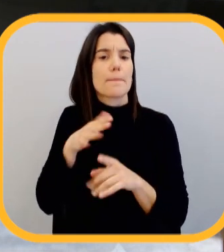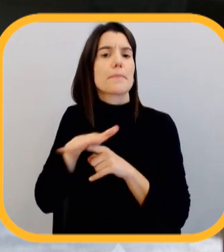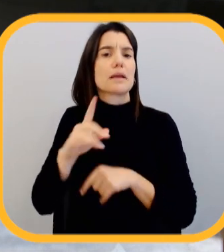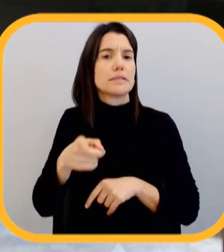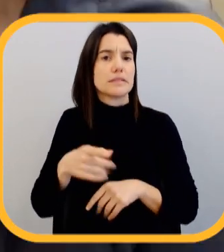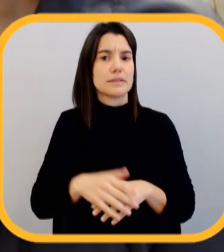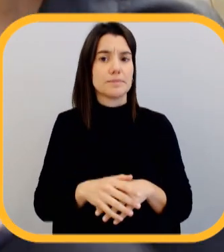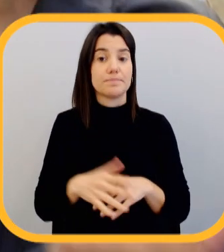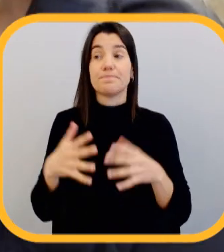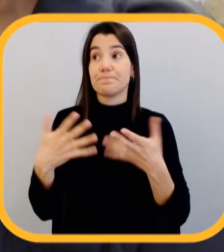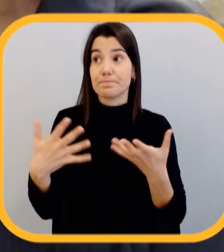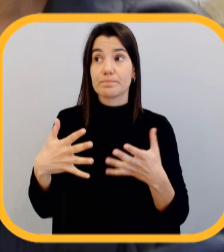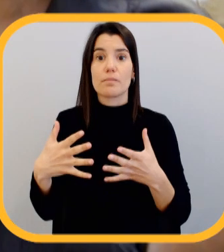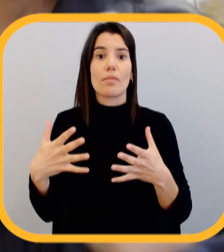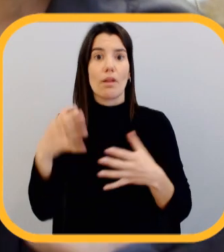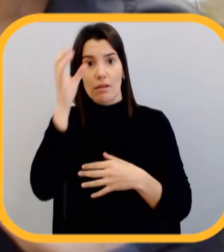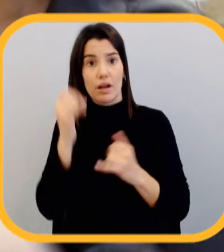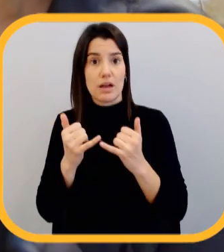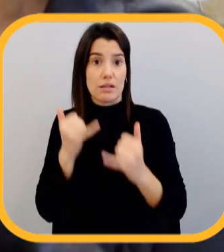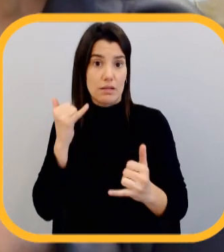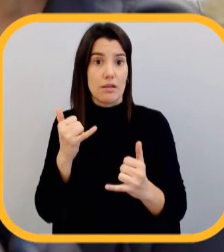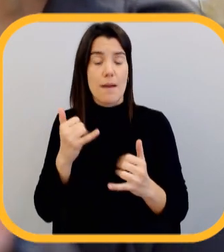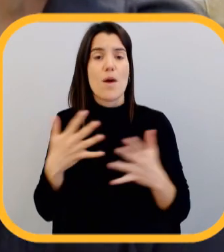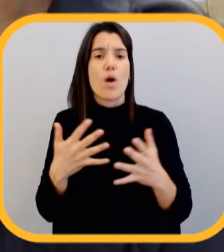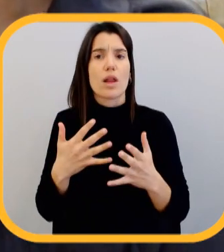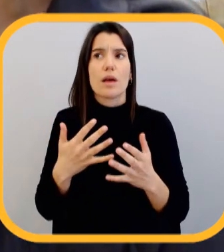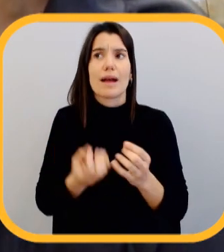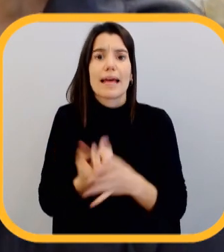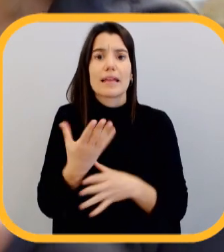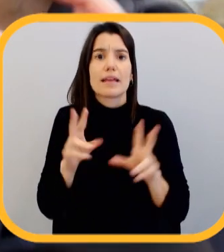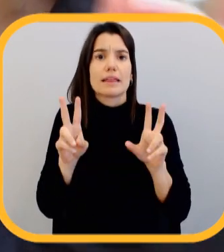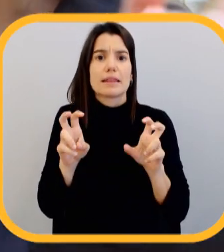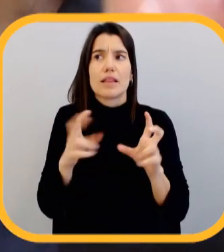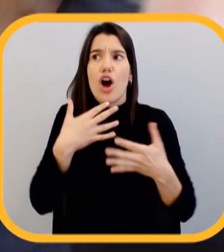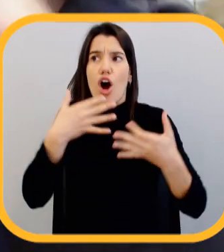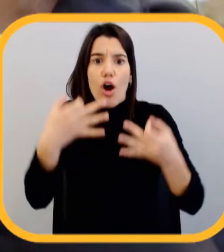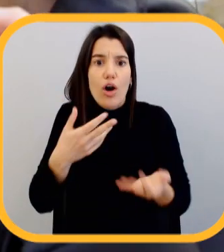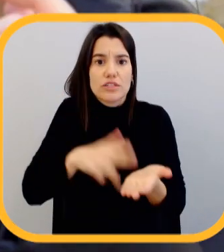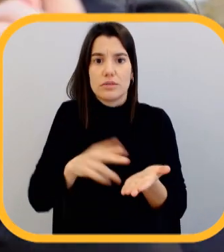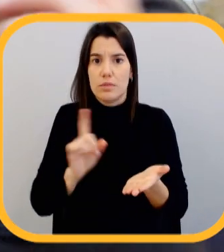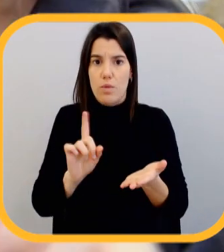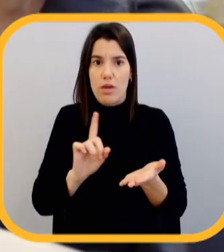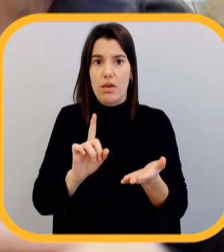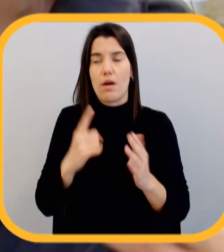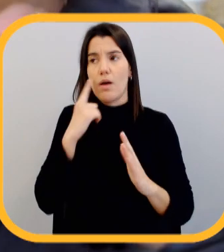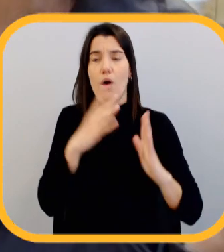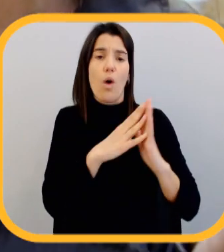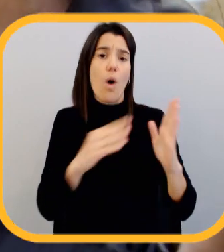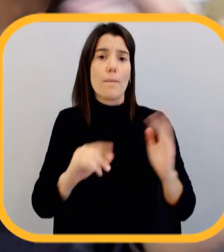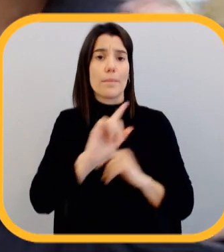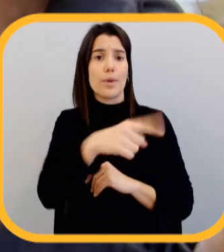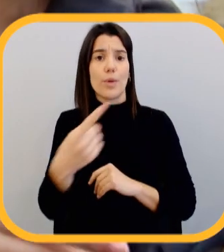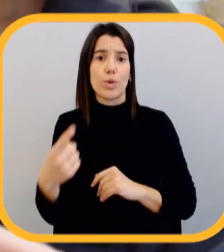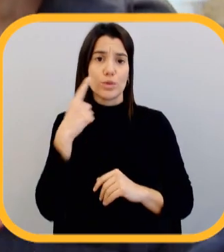as afeta? Grande parte das inteligências artificiais não produzem conteúdo original, vão utilizar réplicas de conteúdo que já